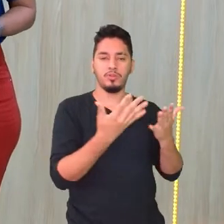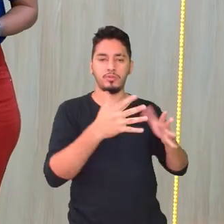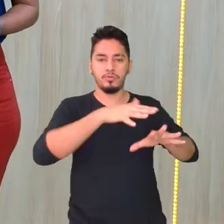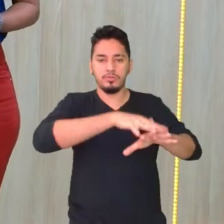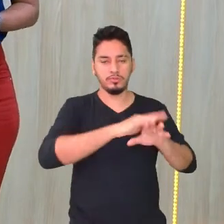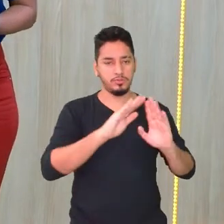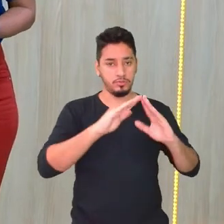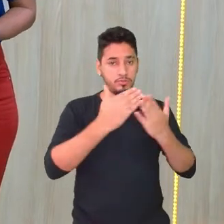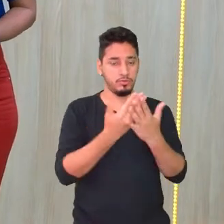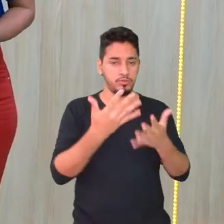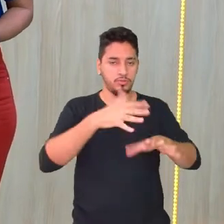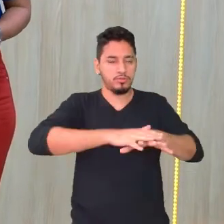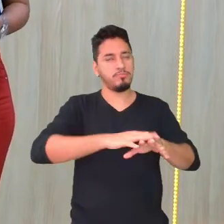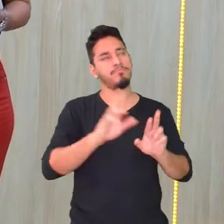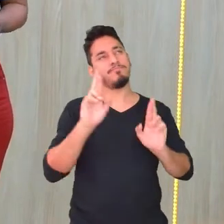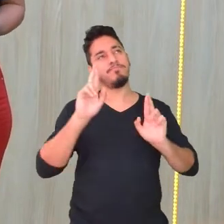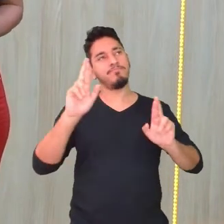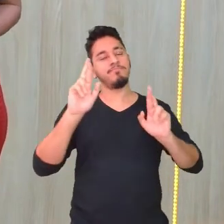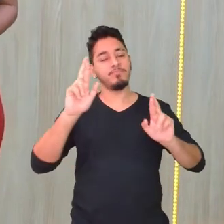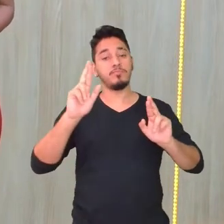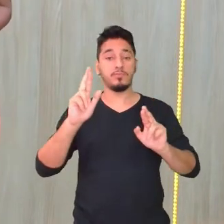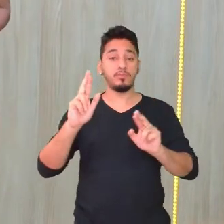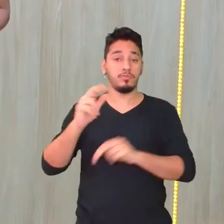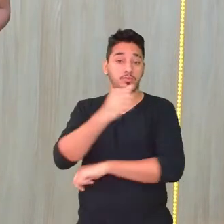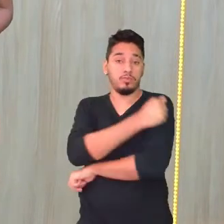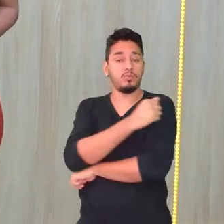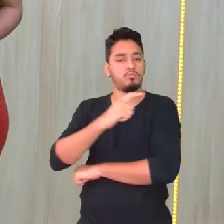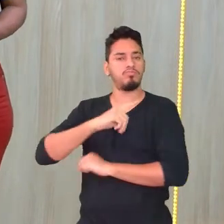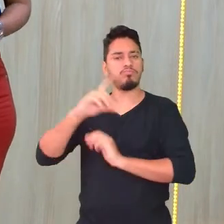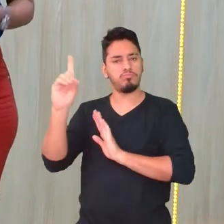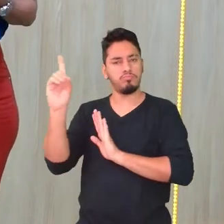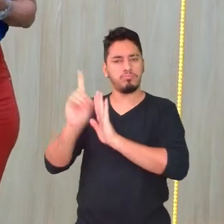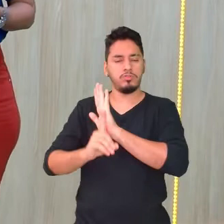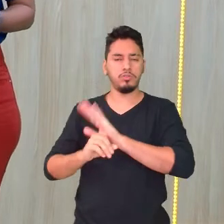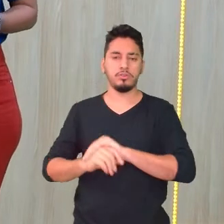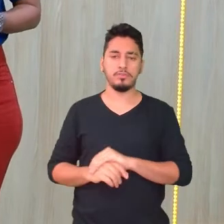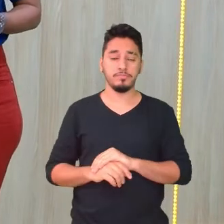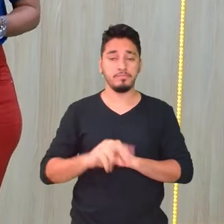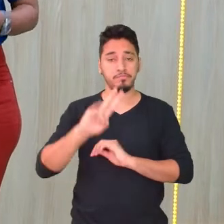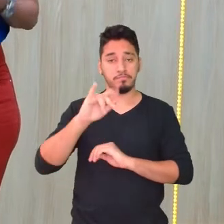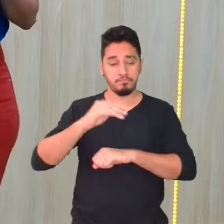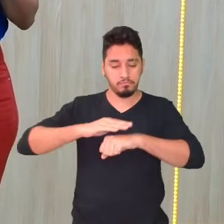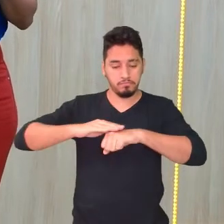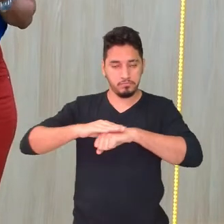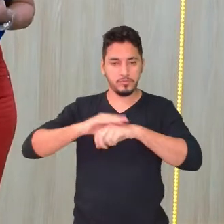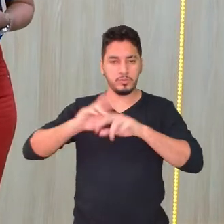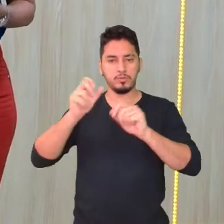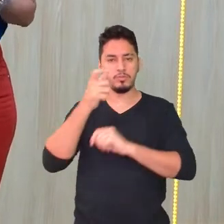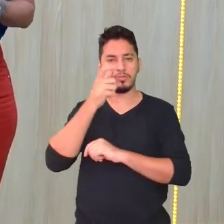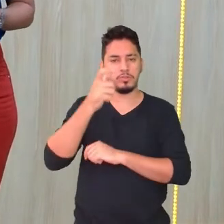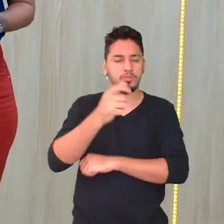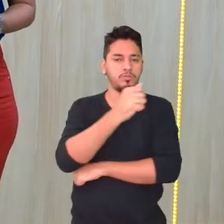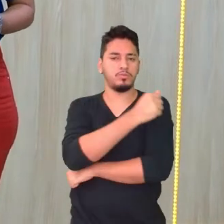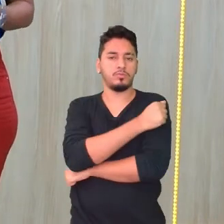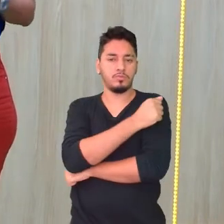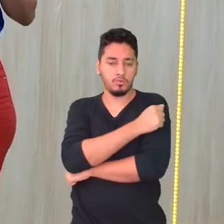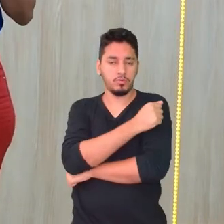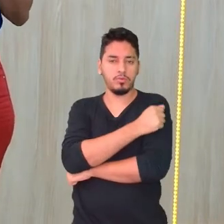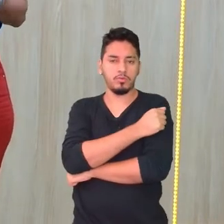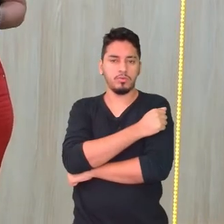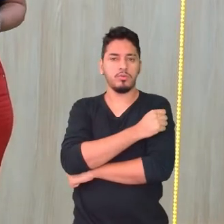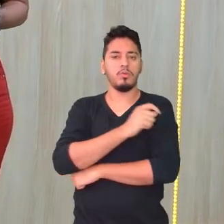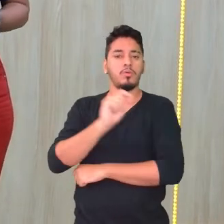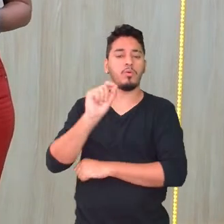escola inclusiva que a gente deseja e que os estudantes têm direito. Né? A gente vai conversar hoje sobre os interesses dos estudantes